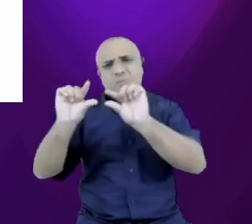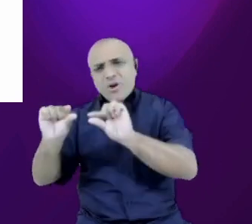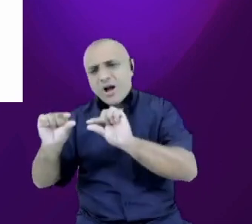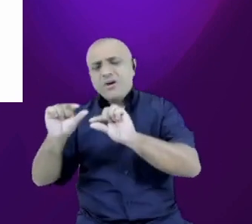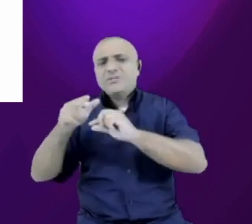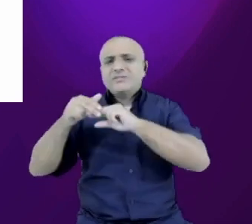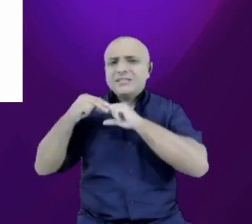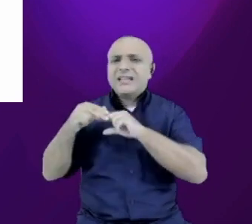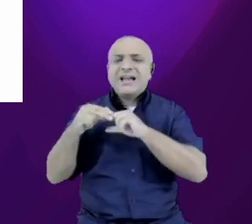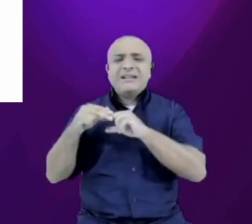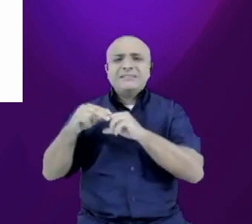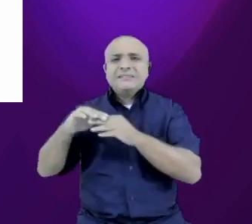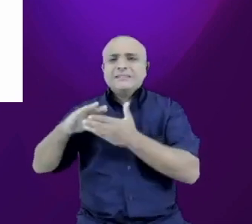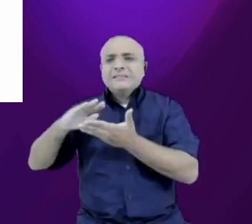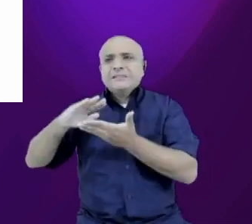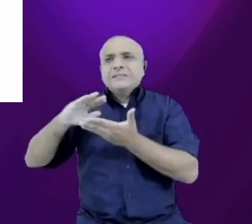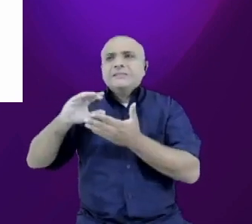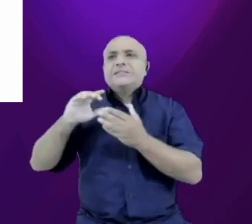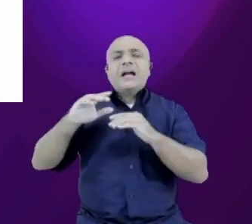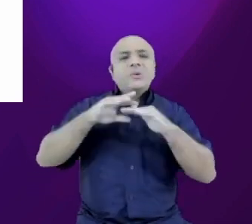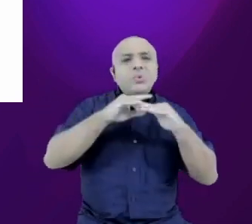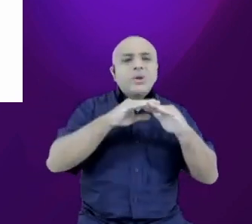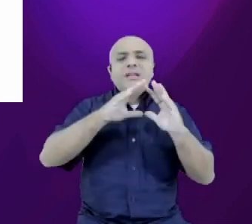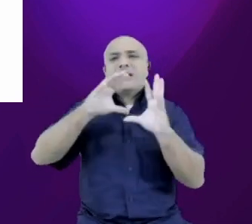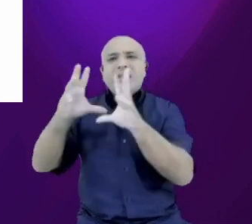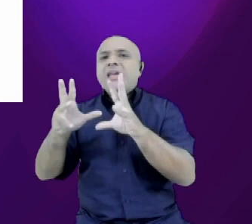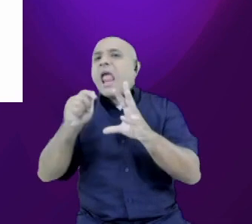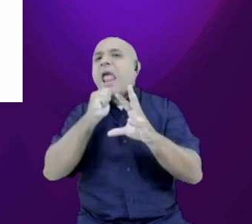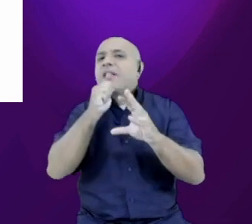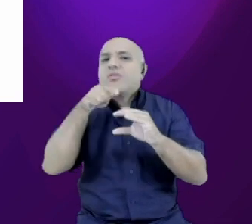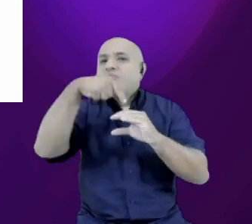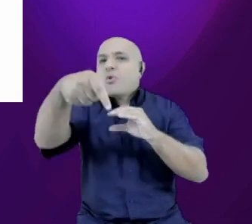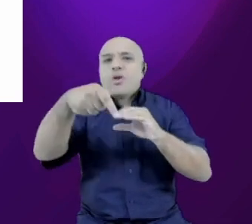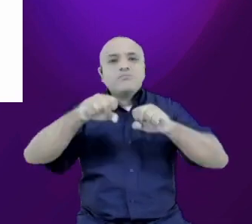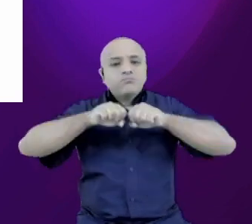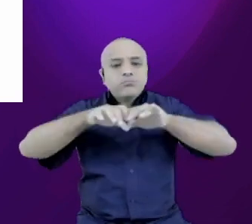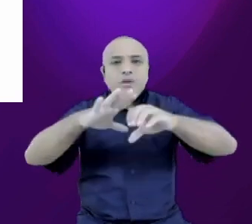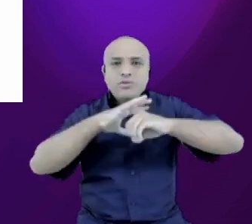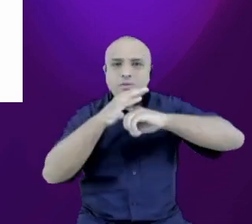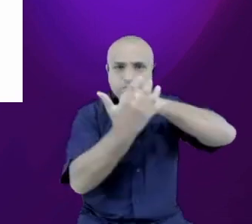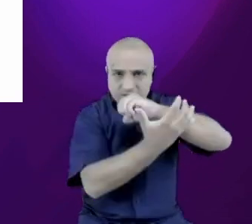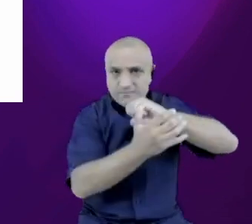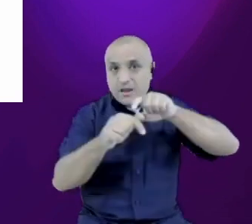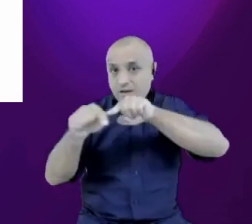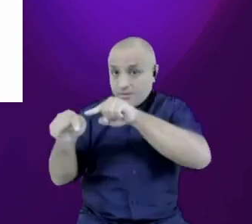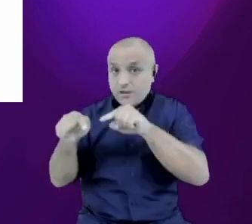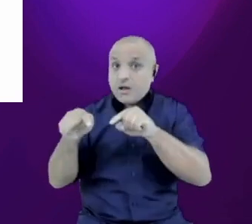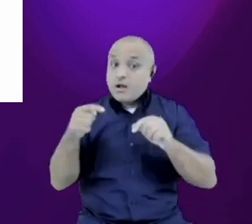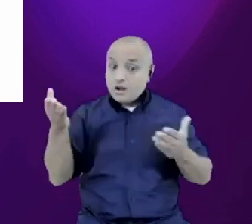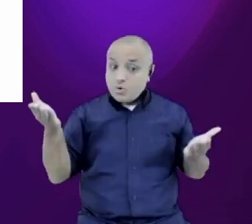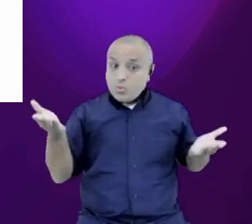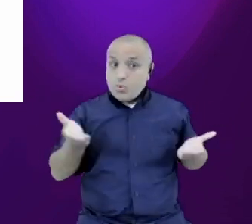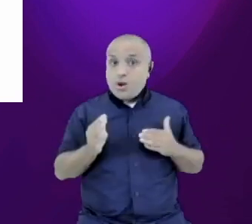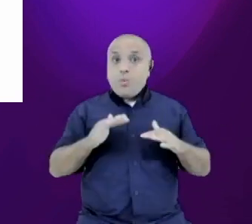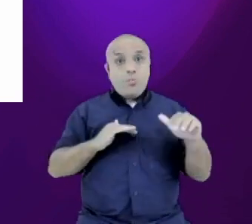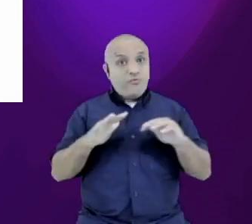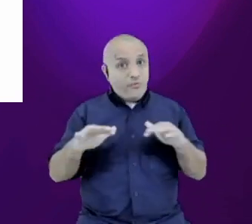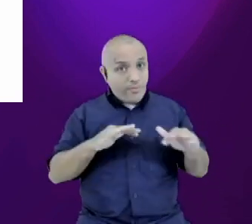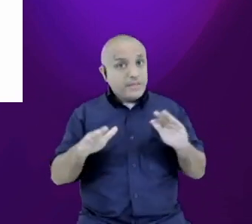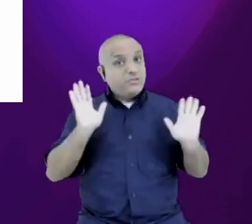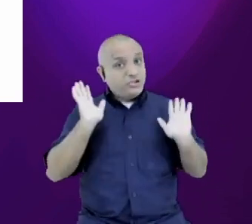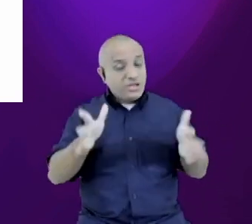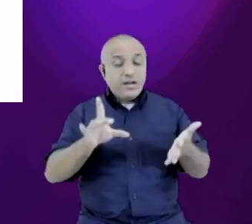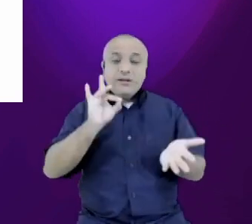demanda reprimida, outras correntes já falam que é um movimento que veio para ficar, porque a